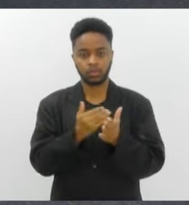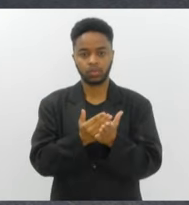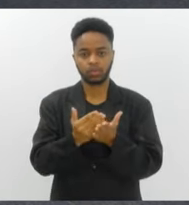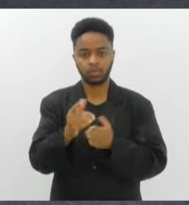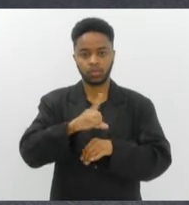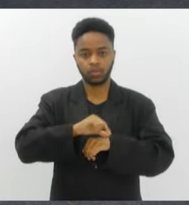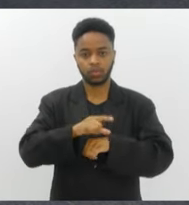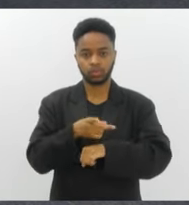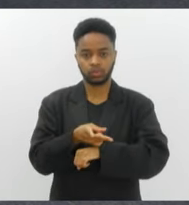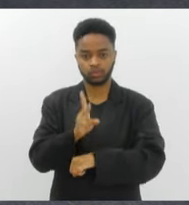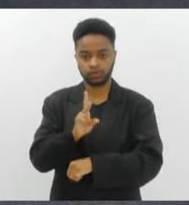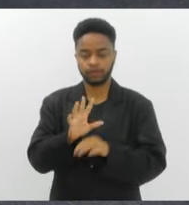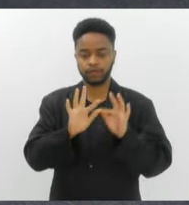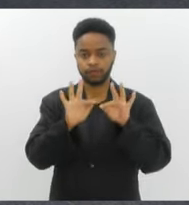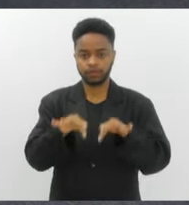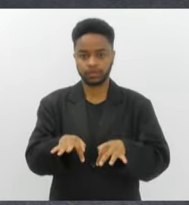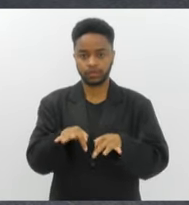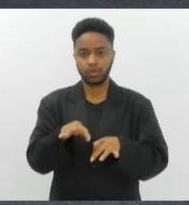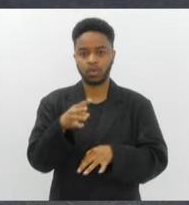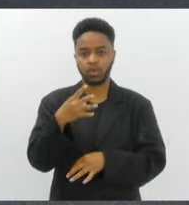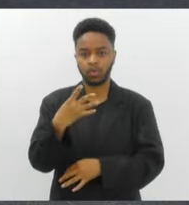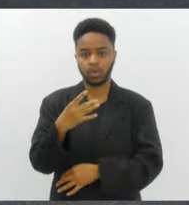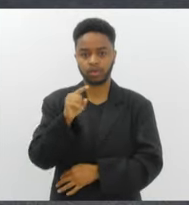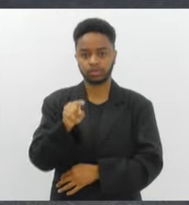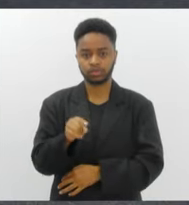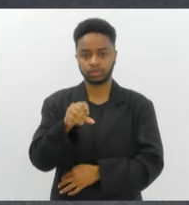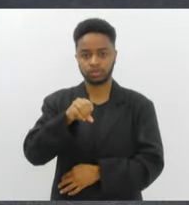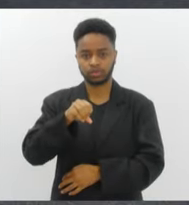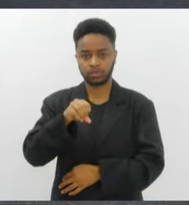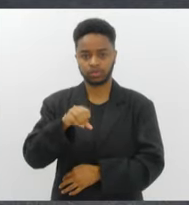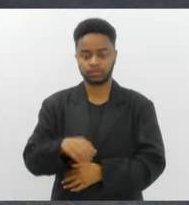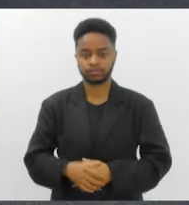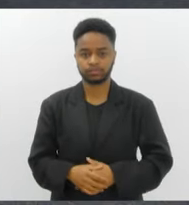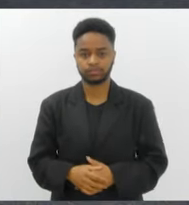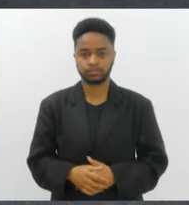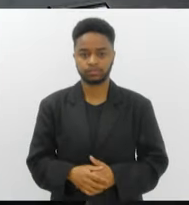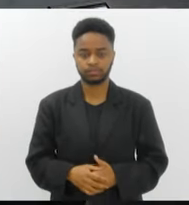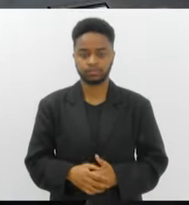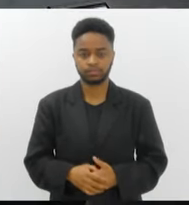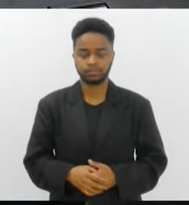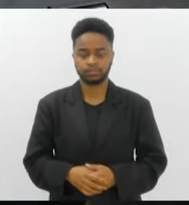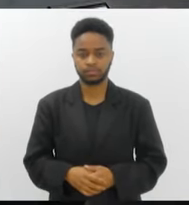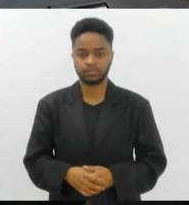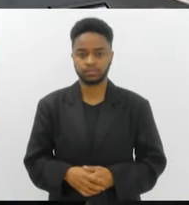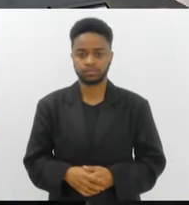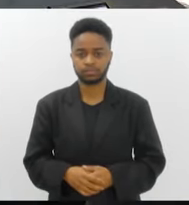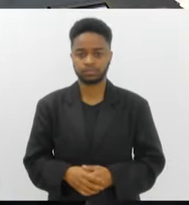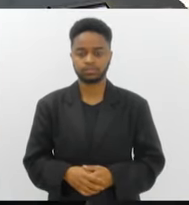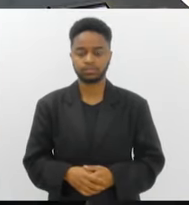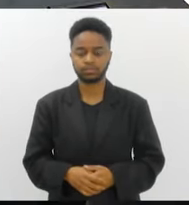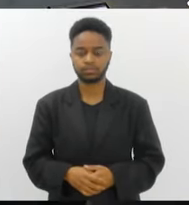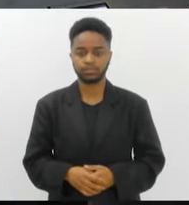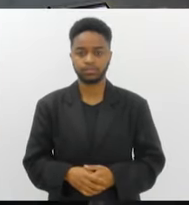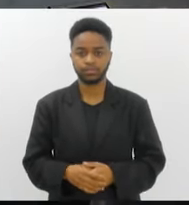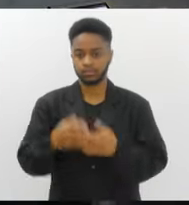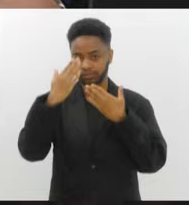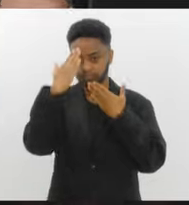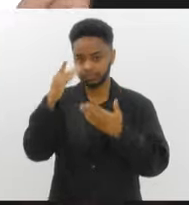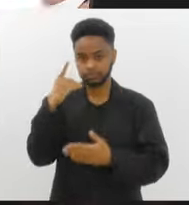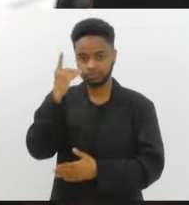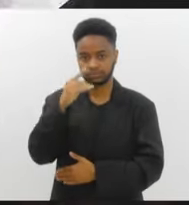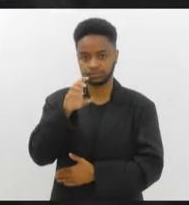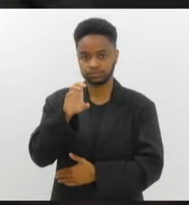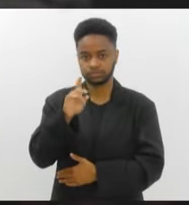às 14 horas, foi encerrada às 16 horas e 9 minutos. Pode botar tudo junto. Pode botar tudo junto. Muito obrigado, deputado